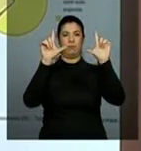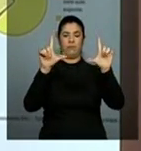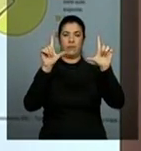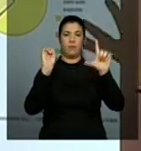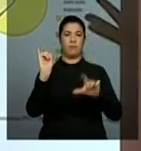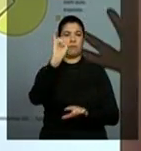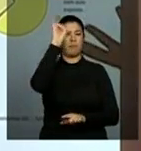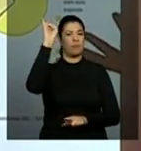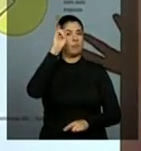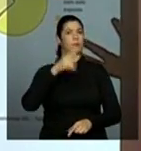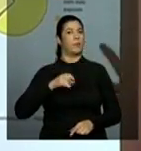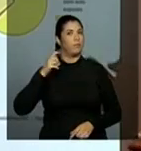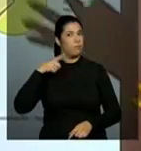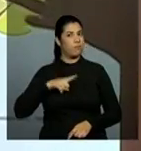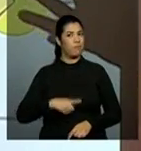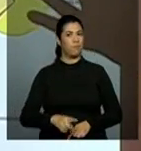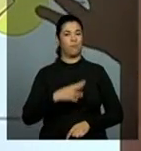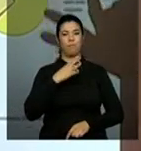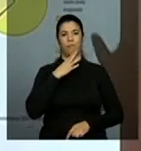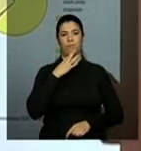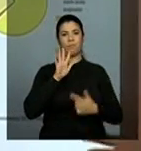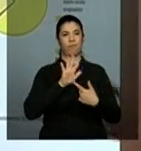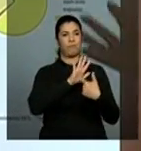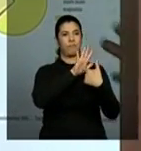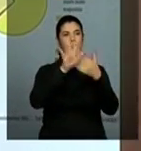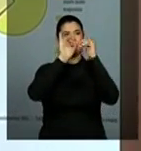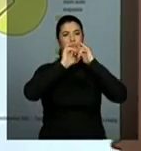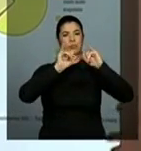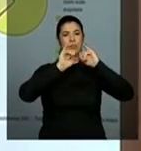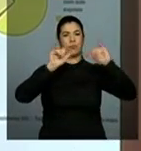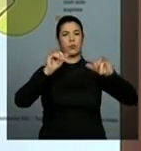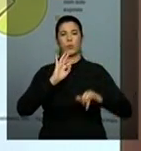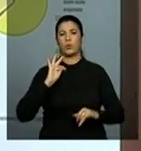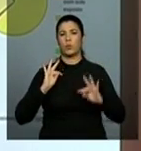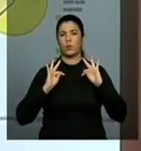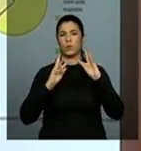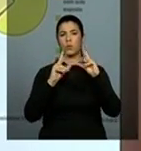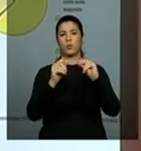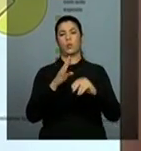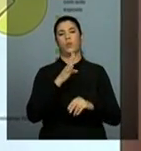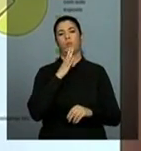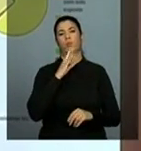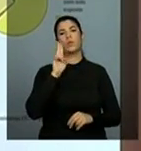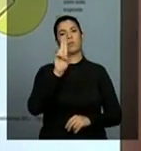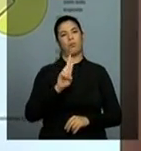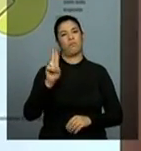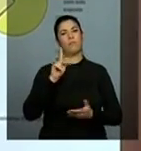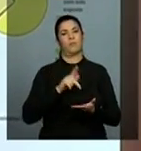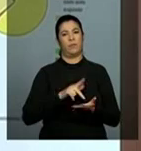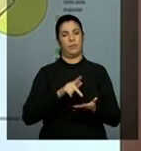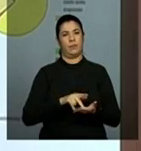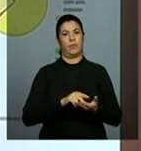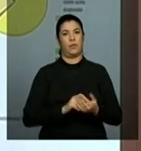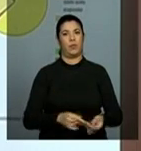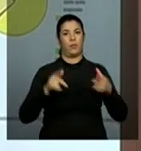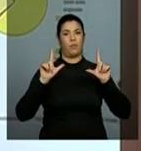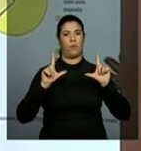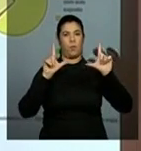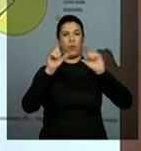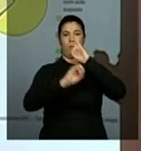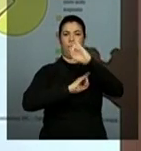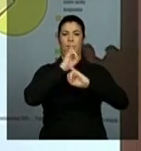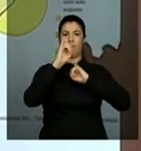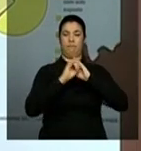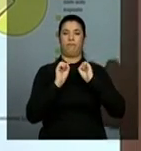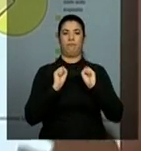é extremamente relevante colocar esses dados para fora, que eles sejam conhecidos e que sejam bem usados. Esse portal vai nos permitir fazer